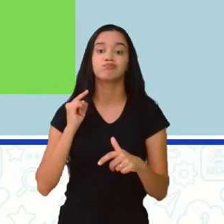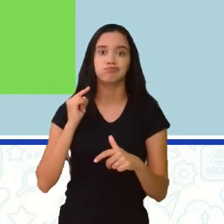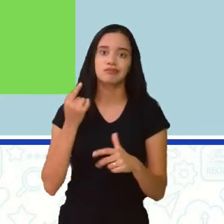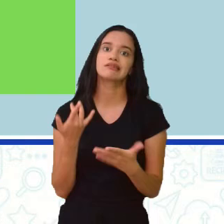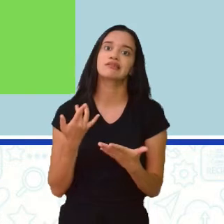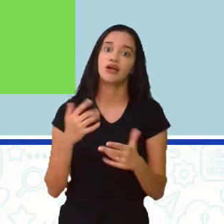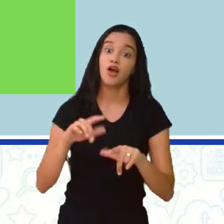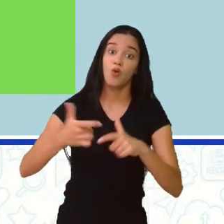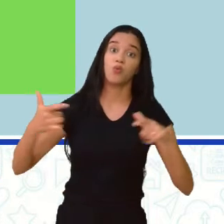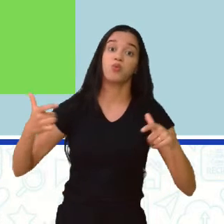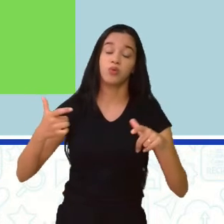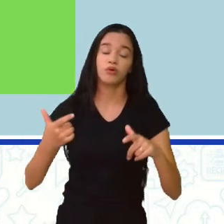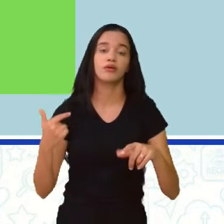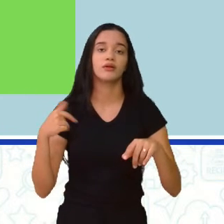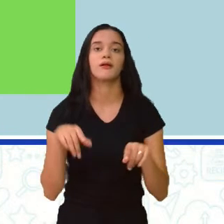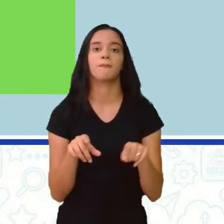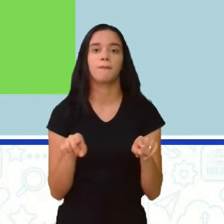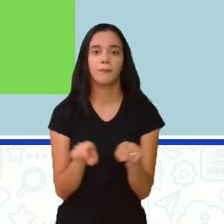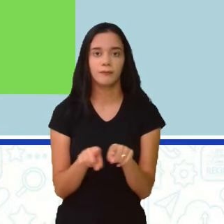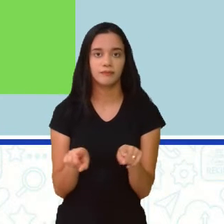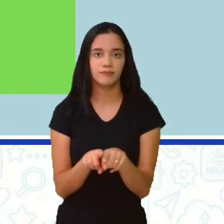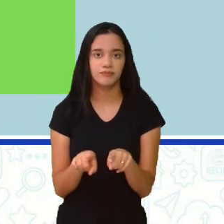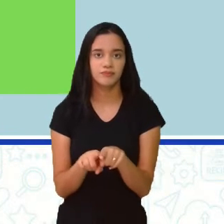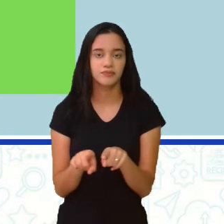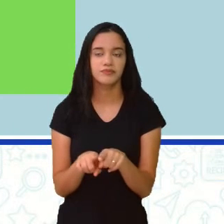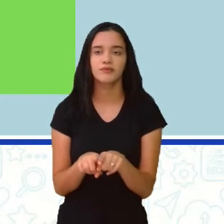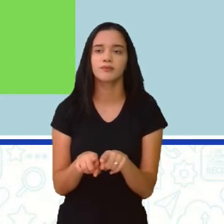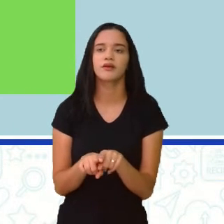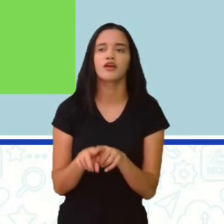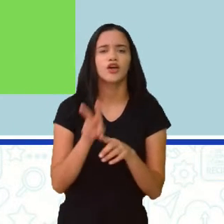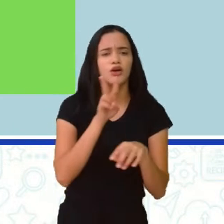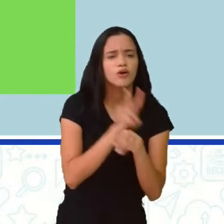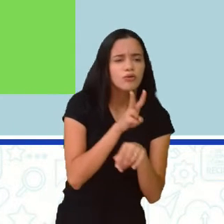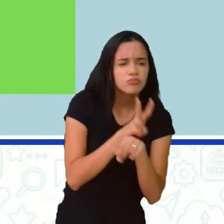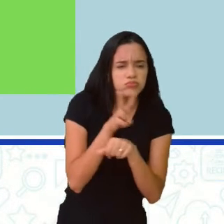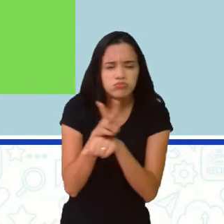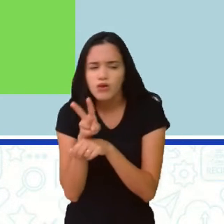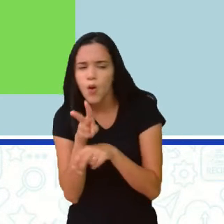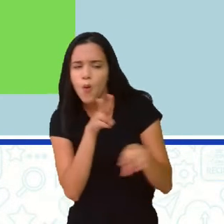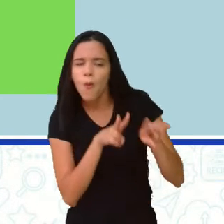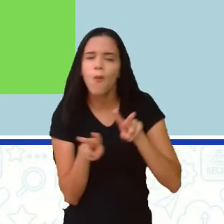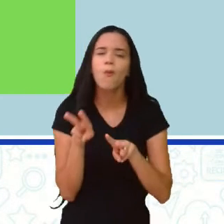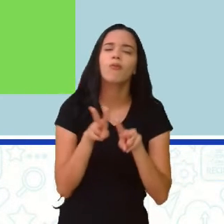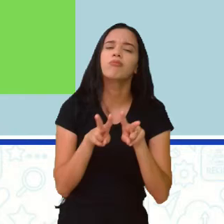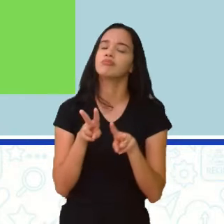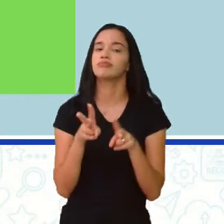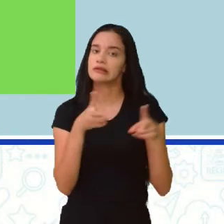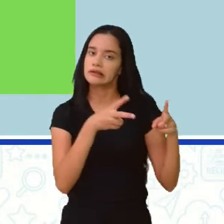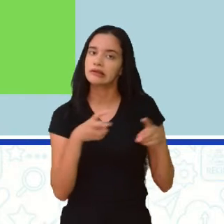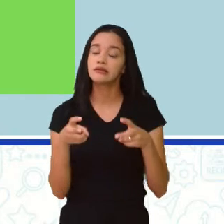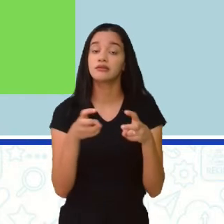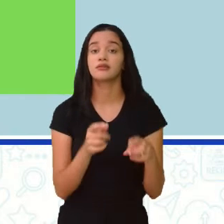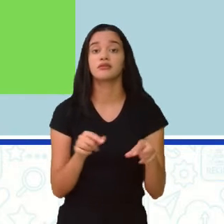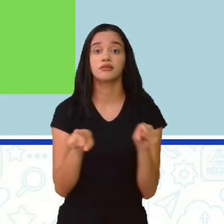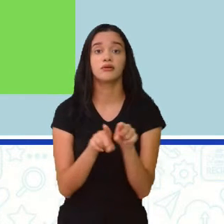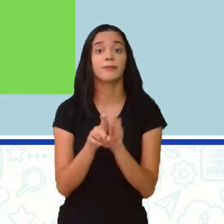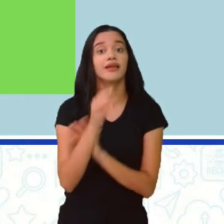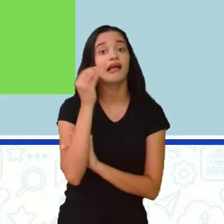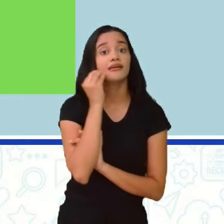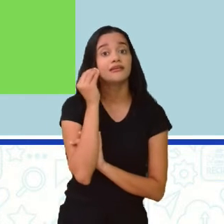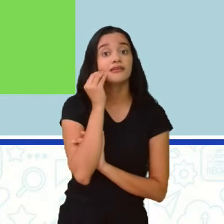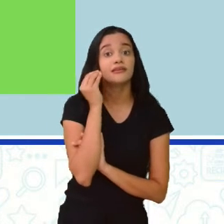de despoluição, dragagem, eles fiscalizam, os órgãos responsáveis, eles estão também